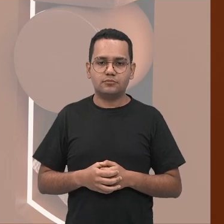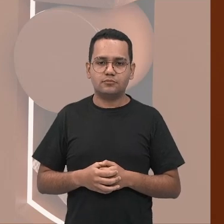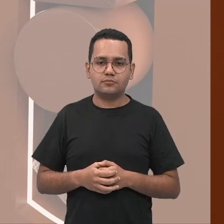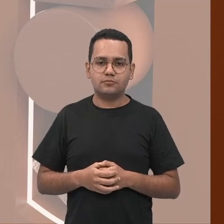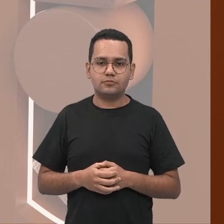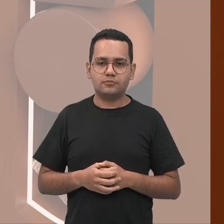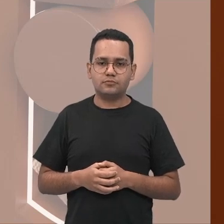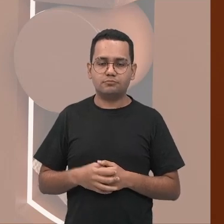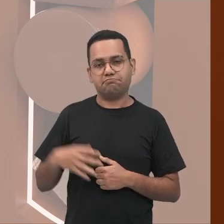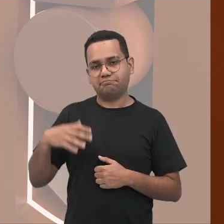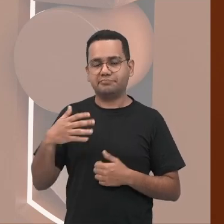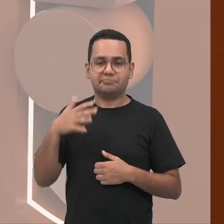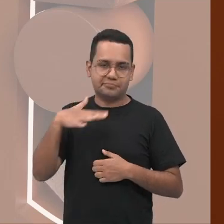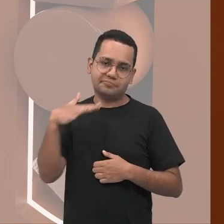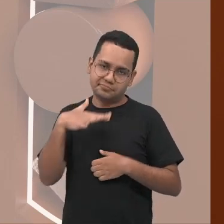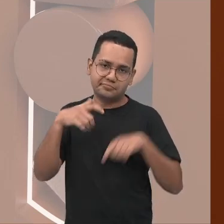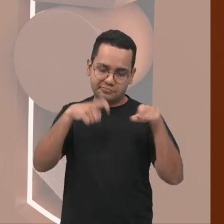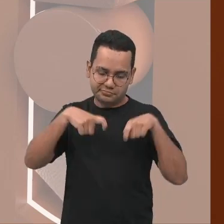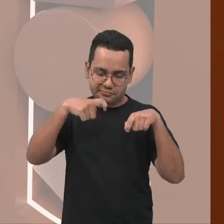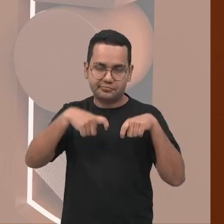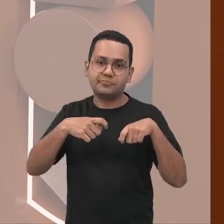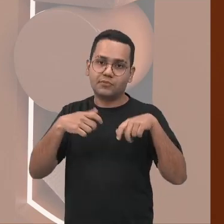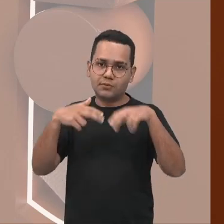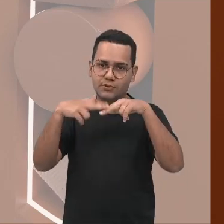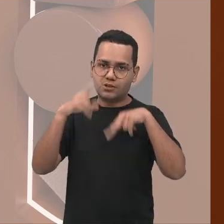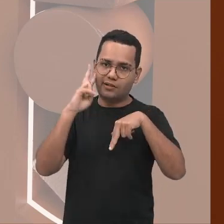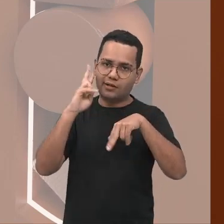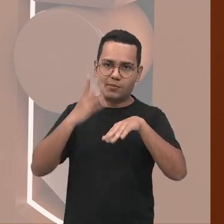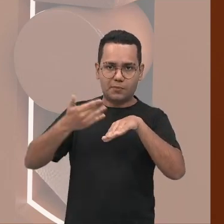zona rural, né? O país era um país agrícola